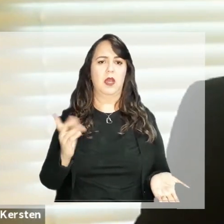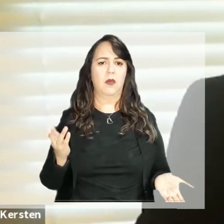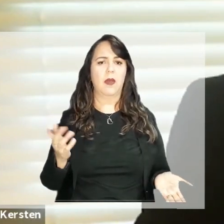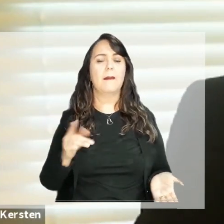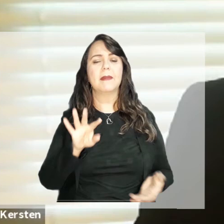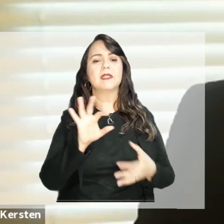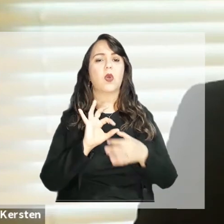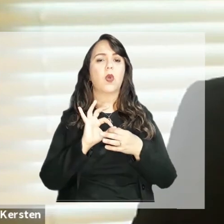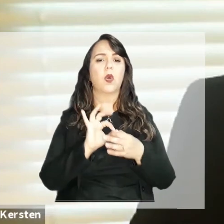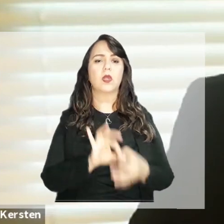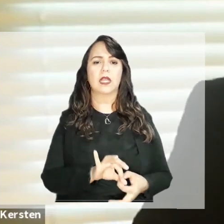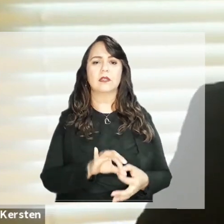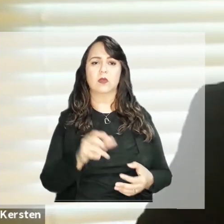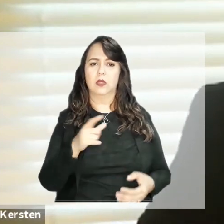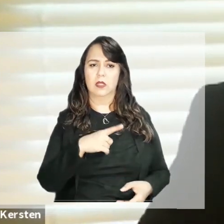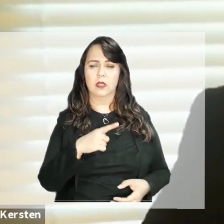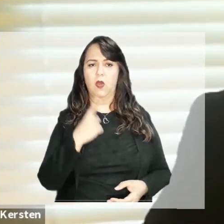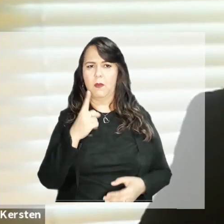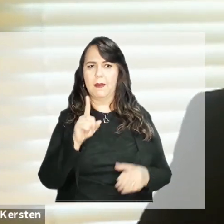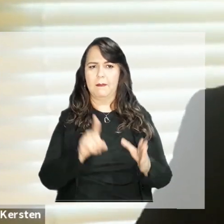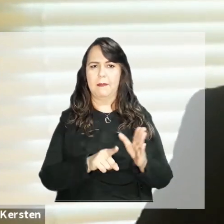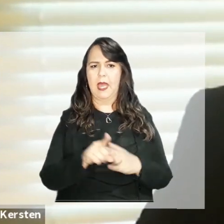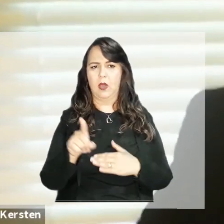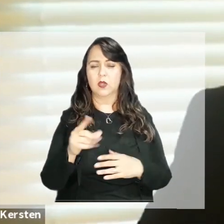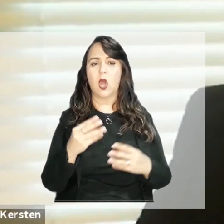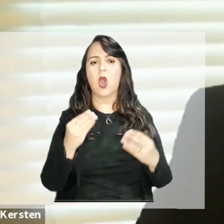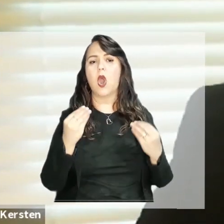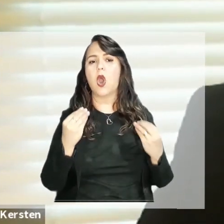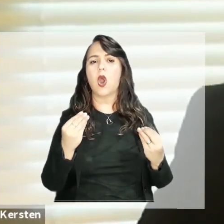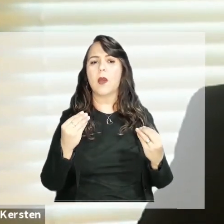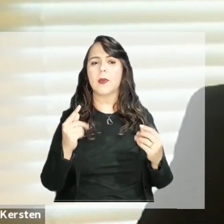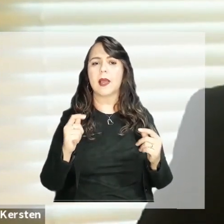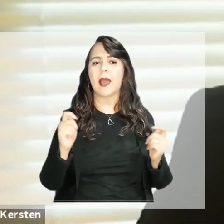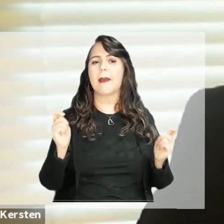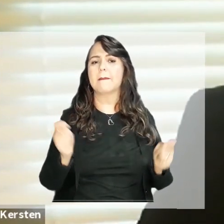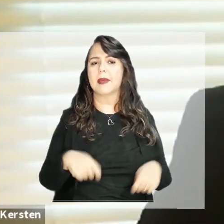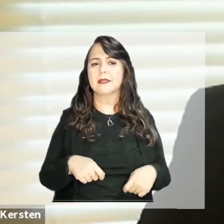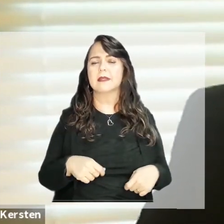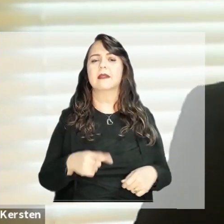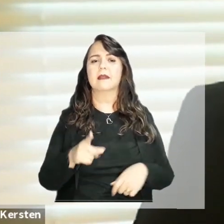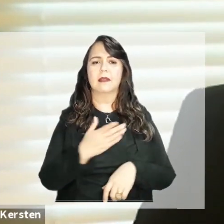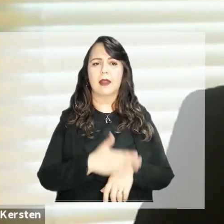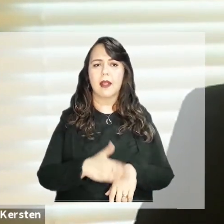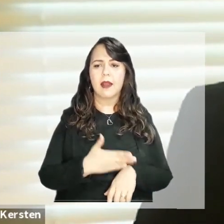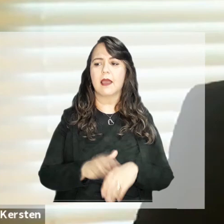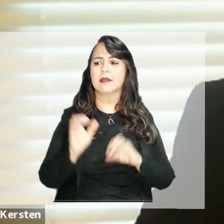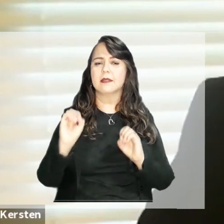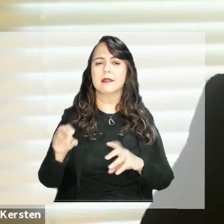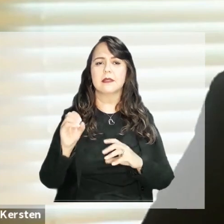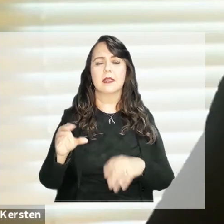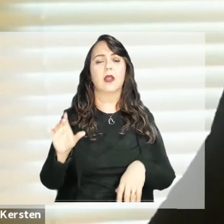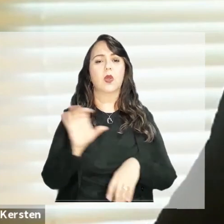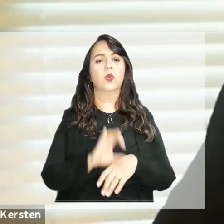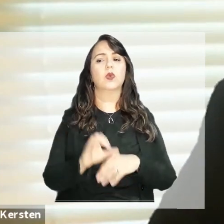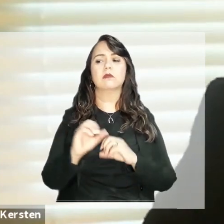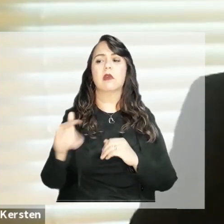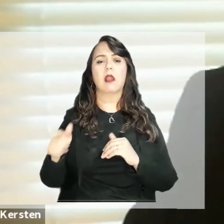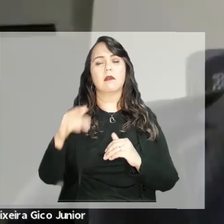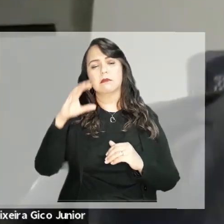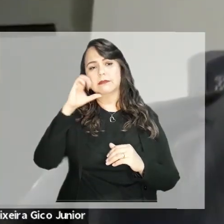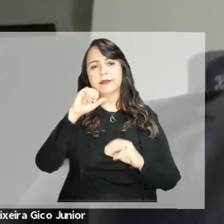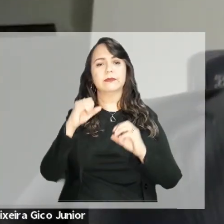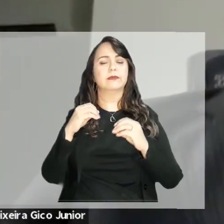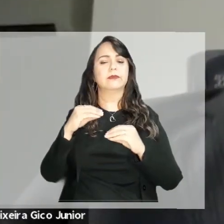de como capacitar o servidor para se preparar para esse judiciário do futuro.